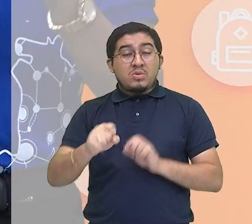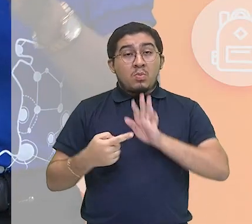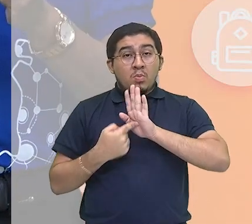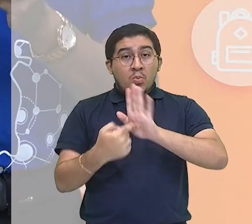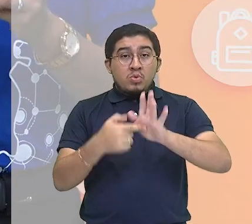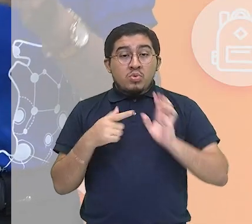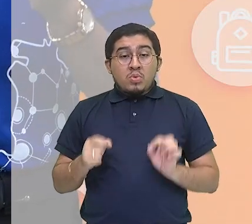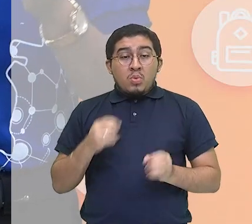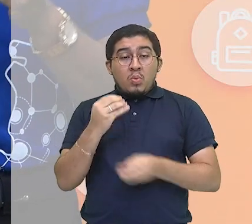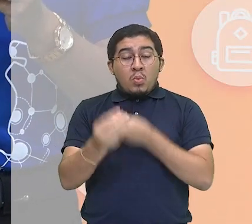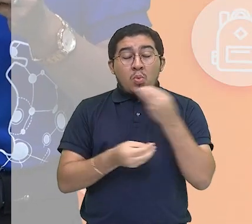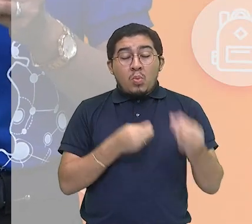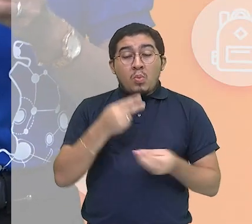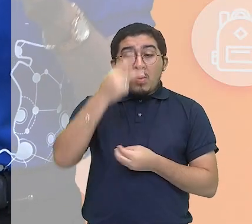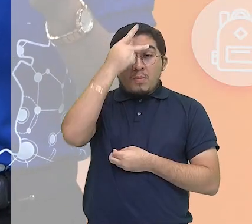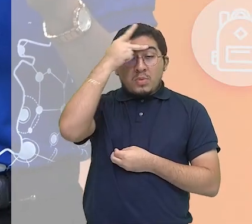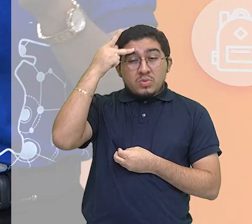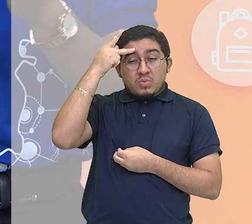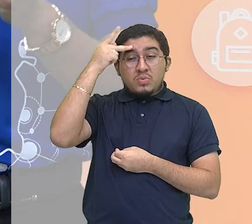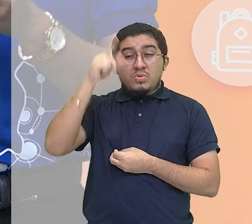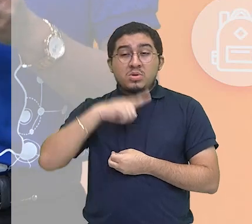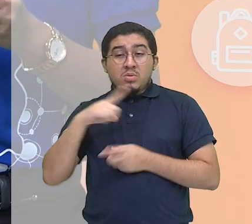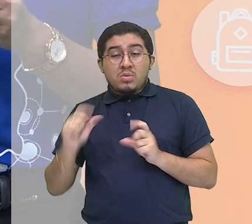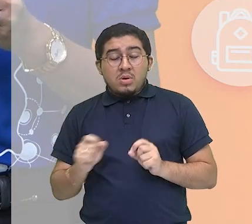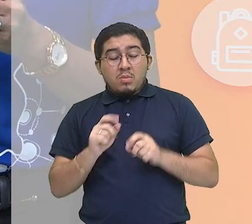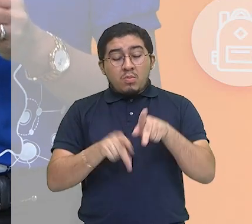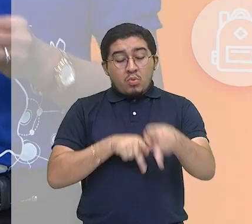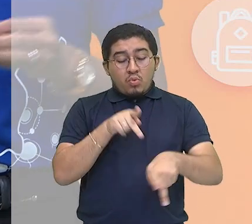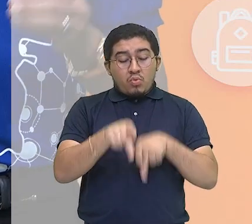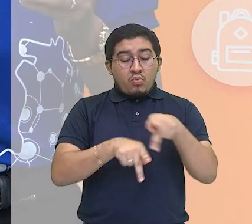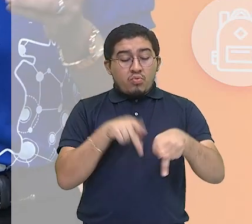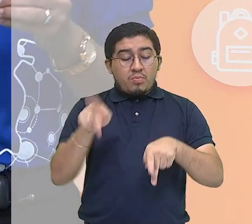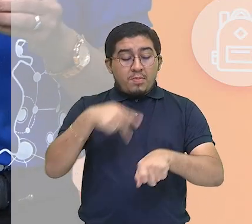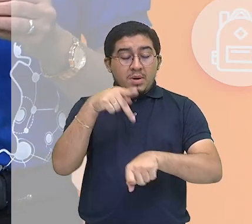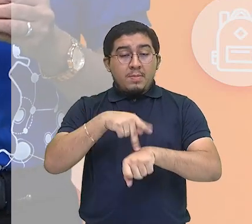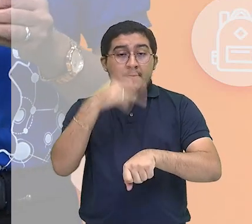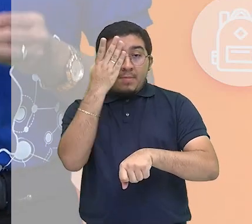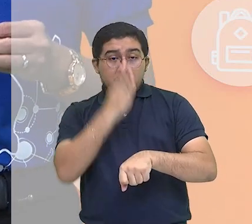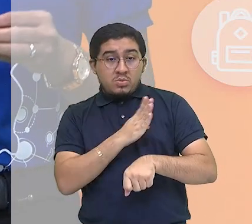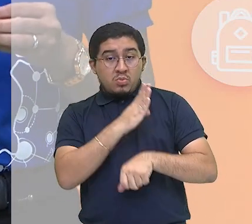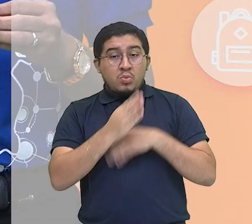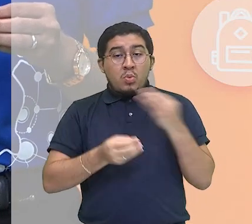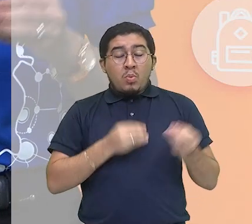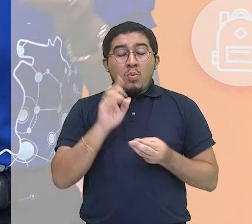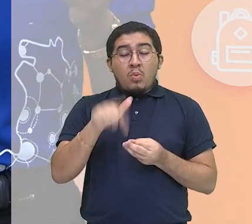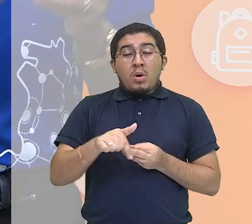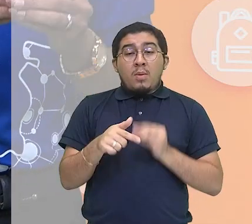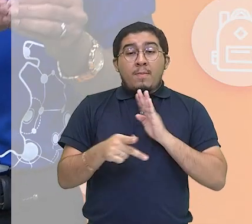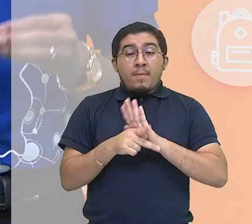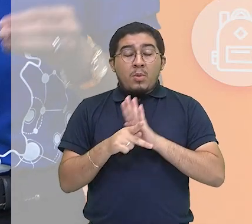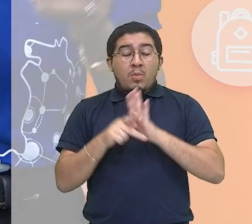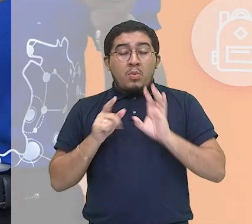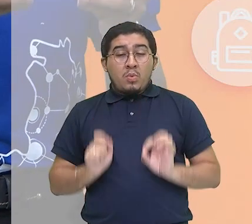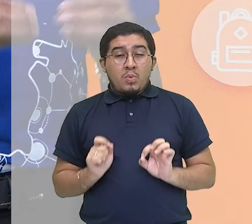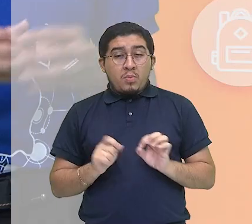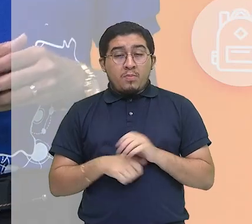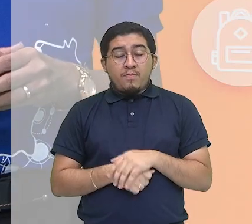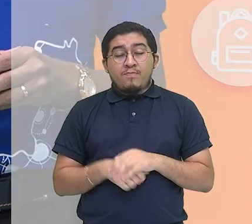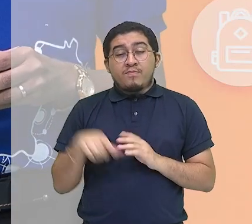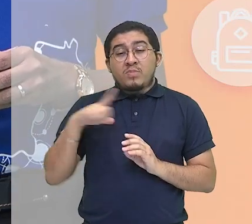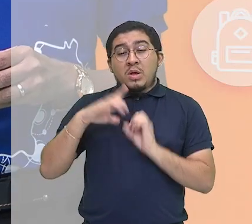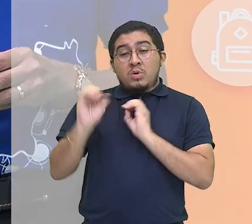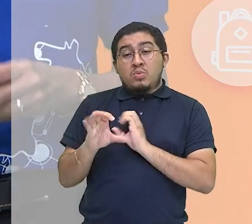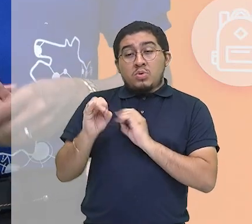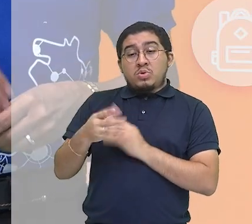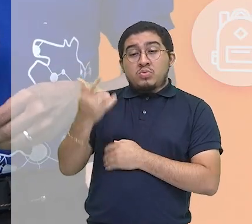mostram como está a população do Brasil, como está a situação da educação,